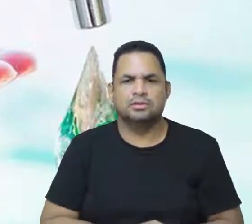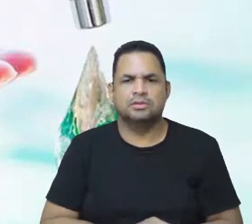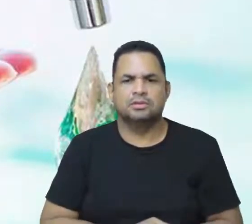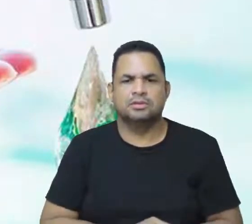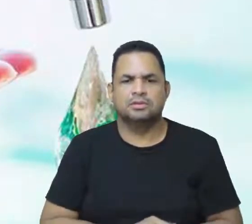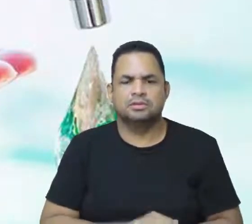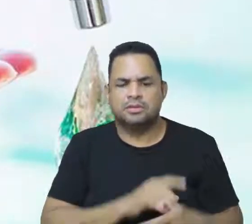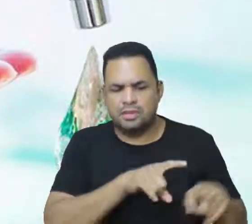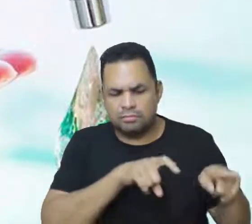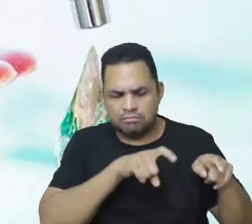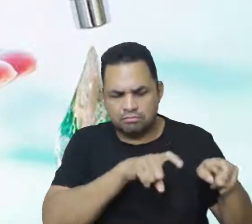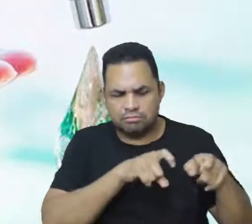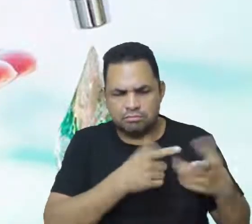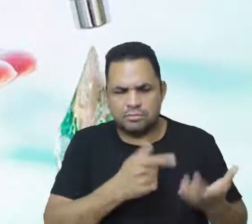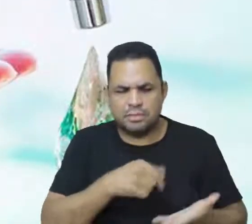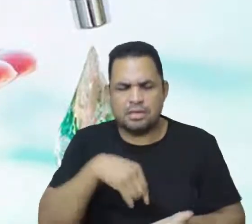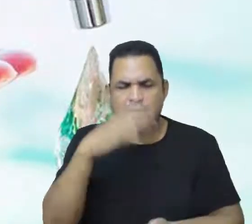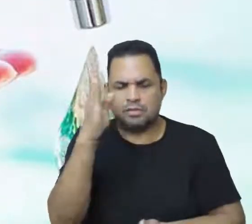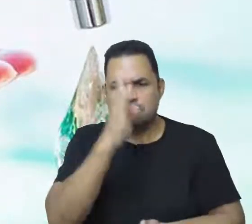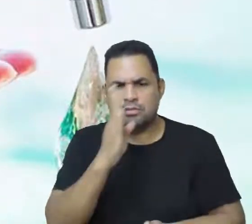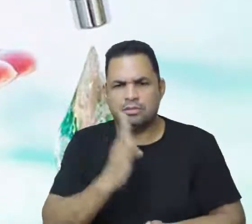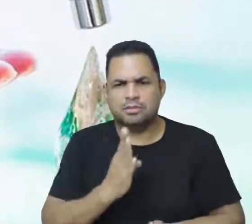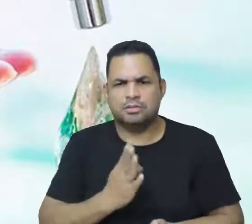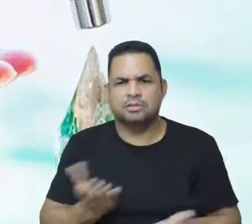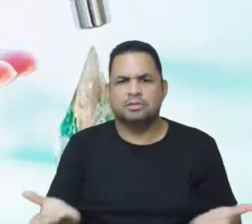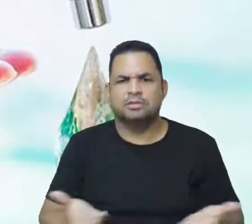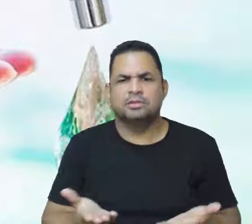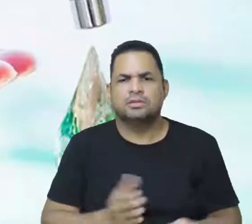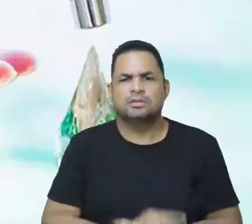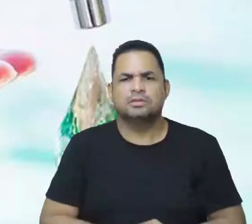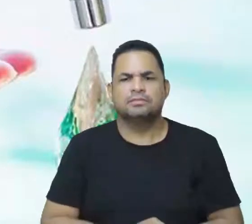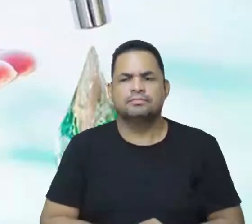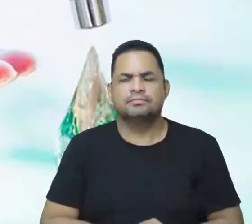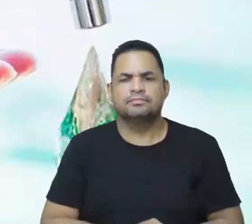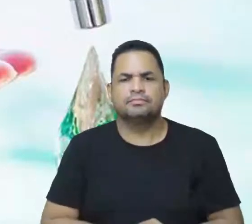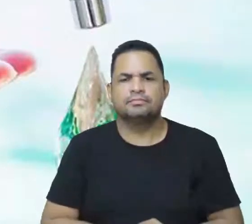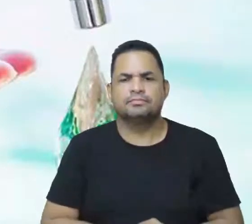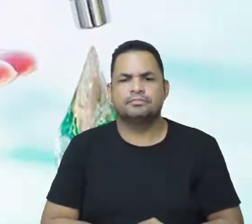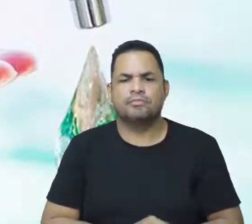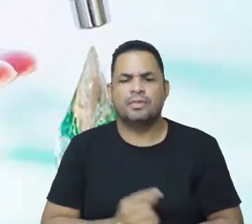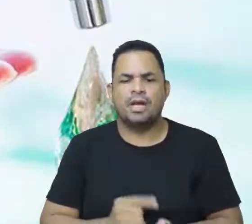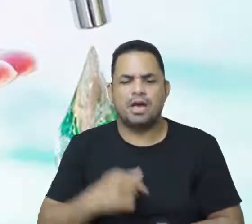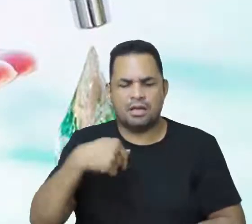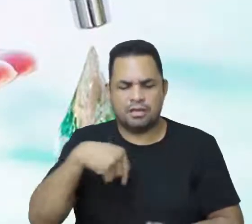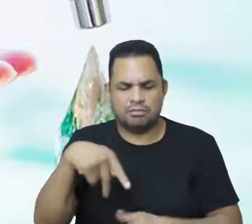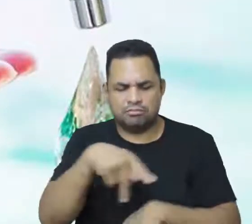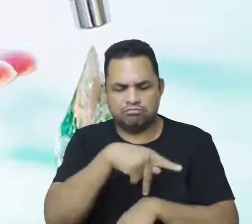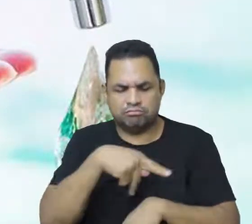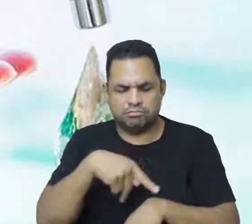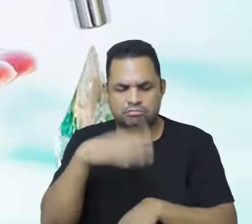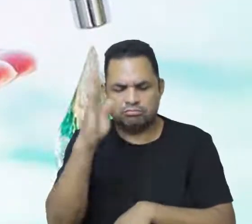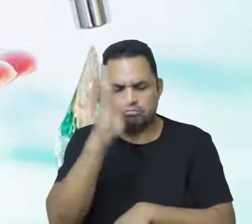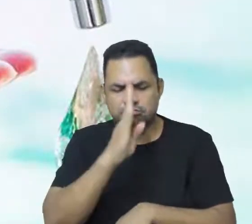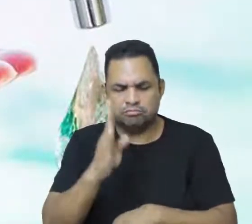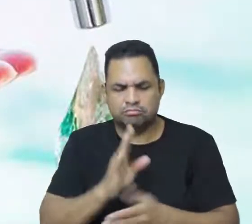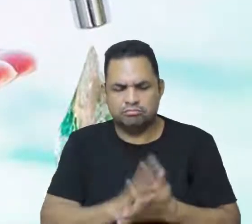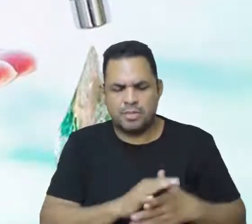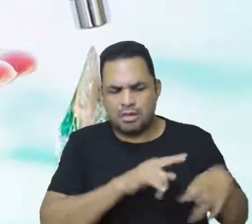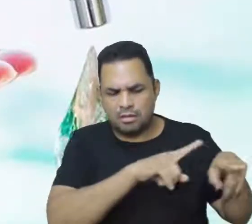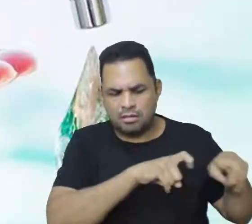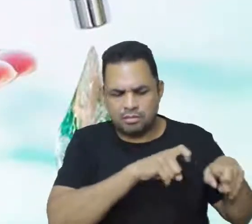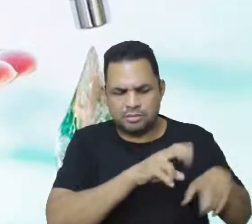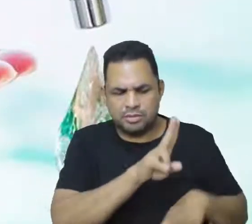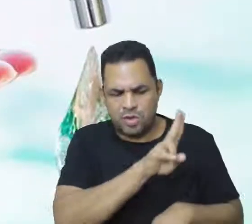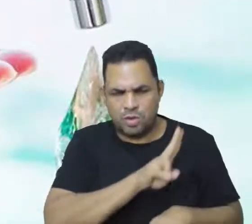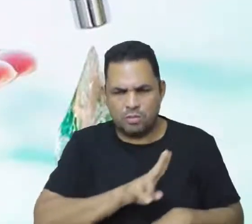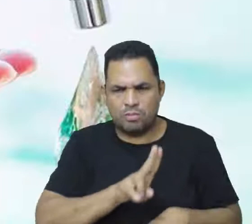Na agricultura, aqui no Brasil, vamos trazer isso para o Brasil. Aqui no nosso país, no campo, nós temos muito